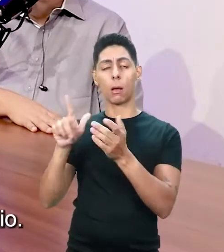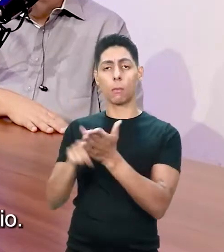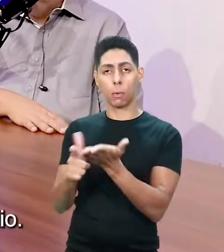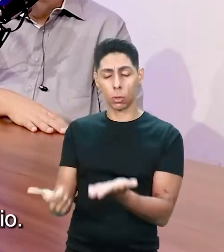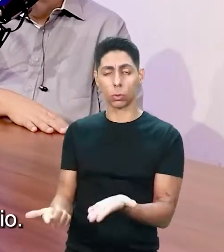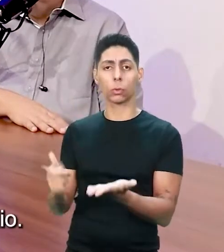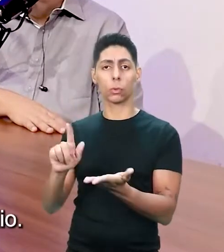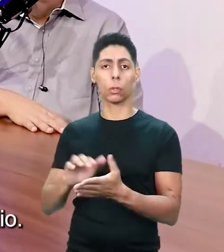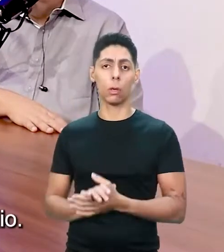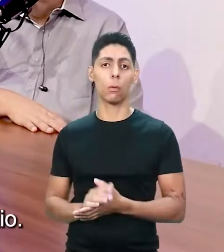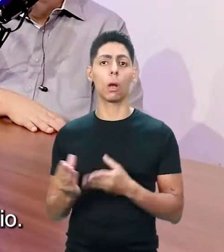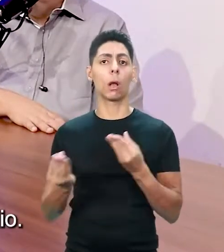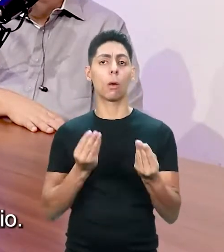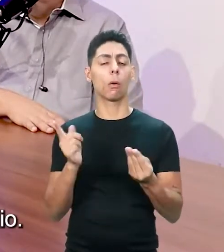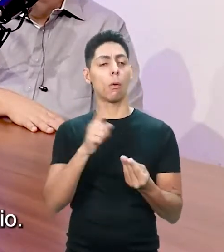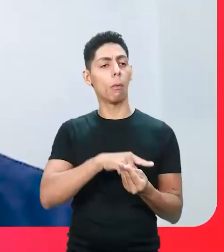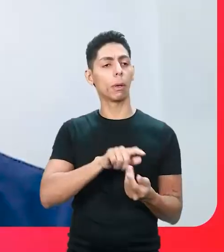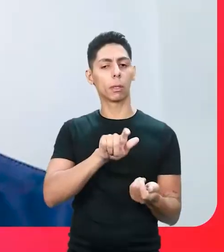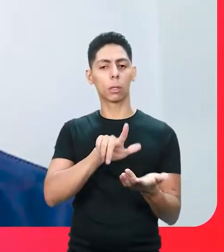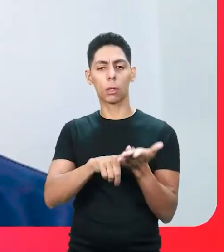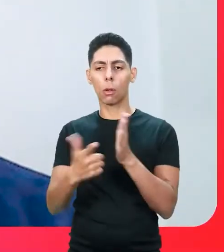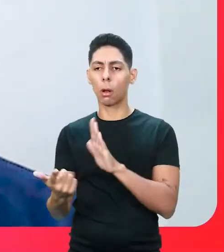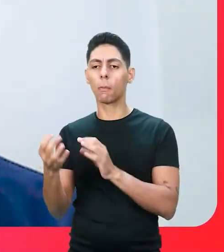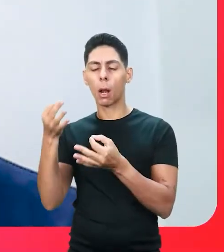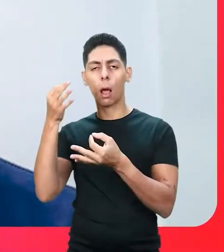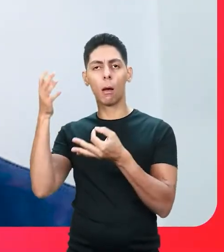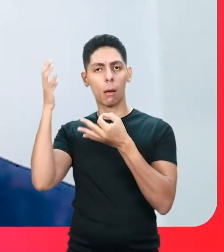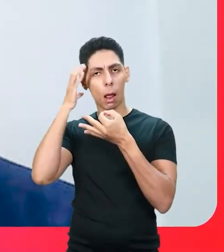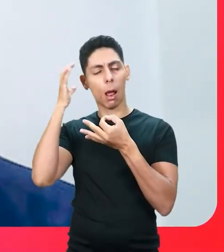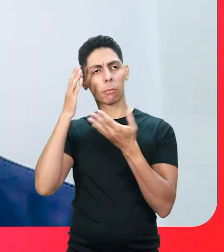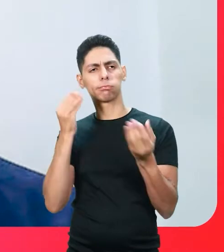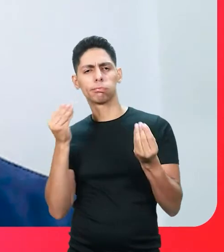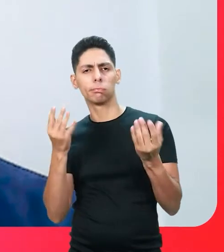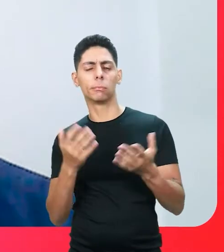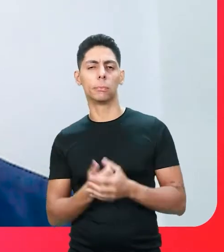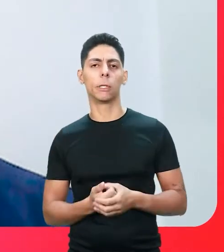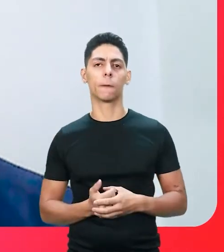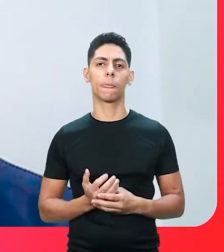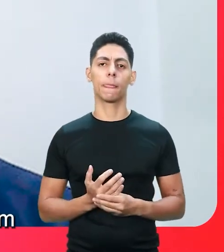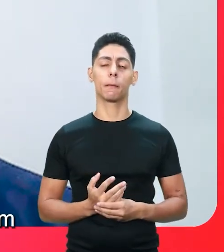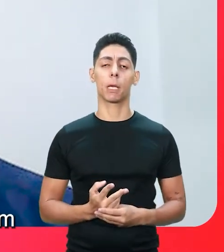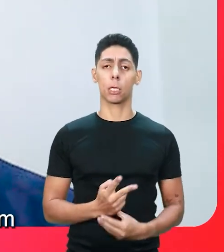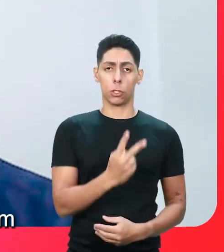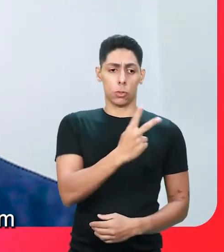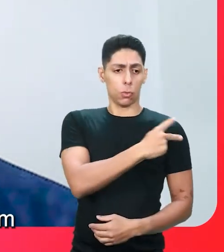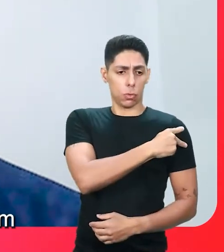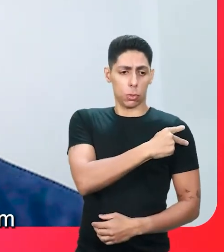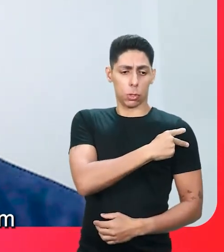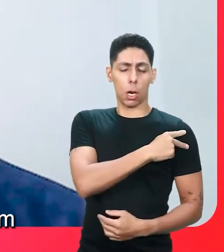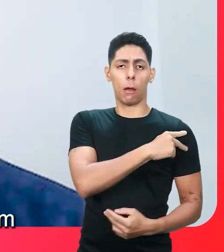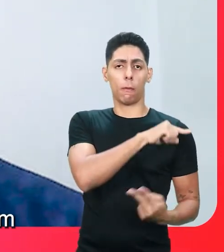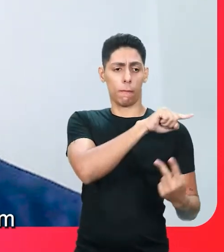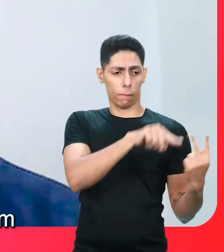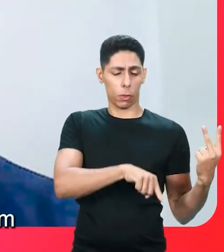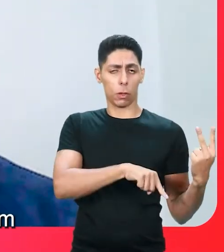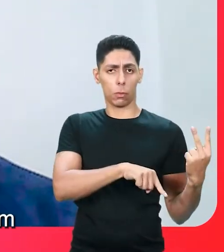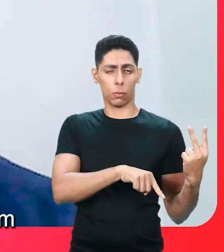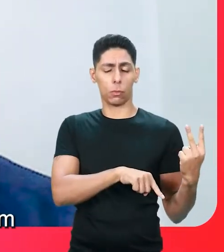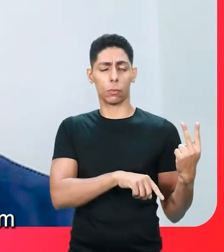e tal, que é como transformar texto de jornal em texto de rádio. Então, na época, eu tinha que fazer isso. E as minhas 2 chefes, Sônia Facini e Solange